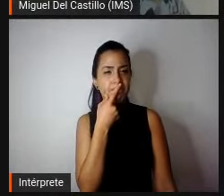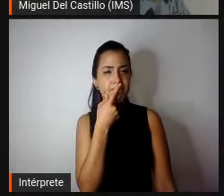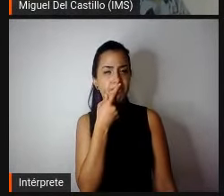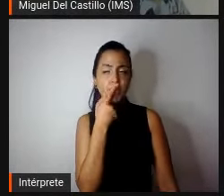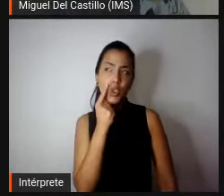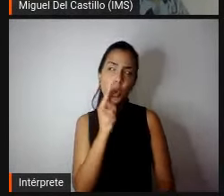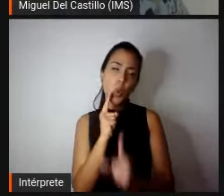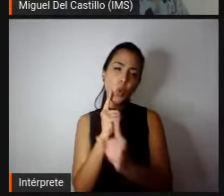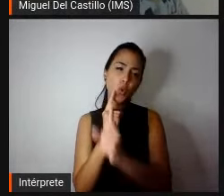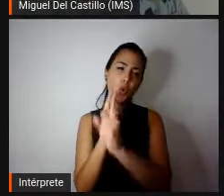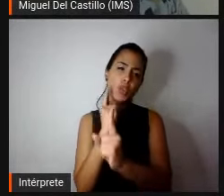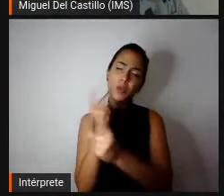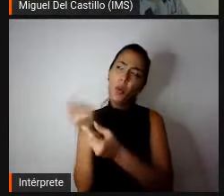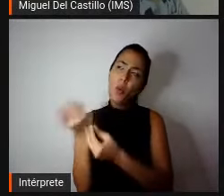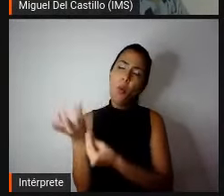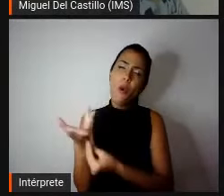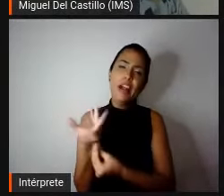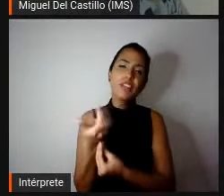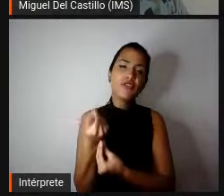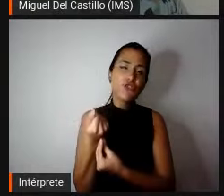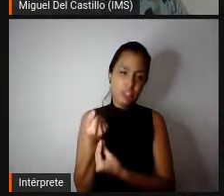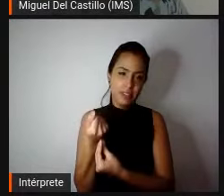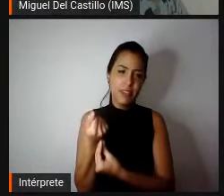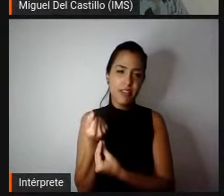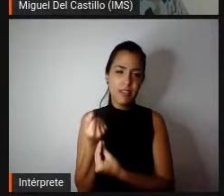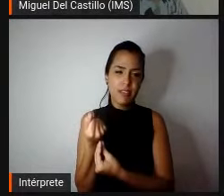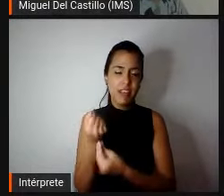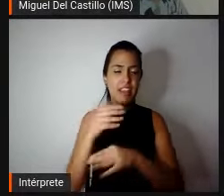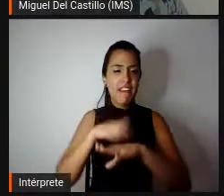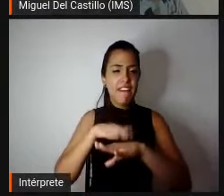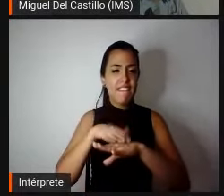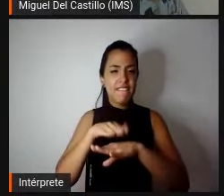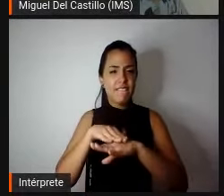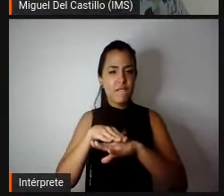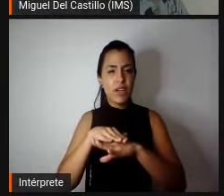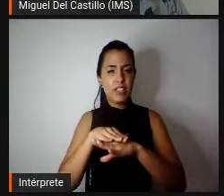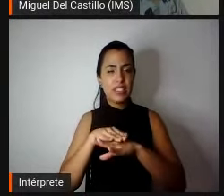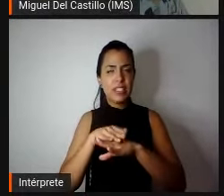artista que faz engravings, como se